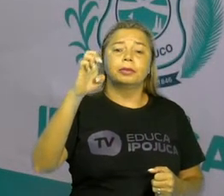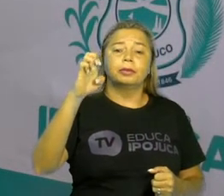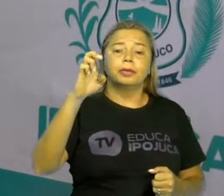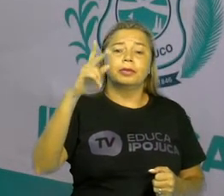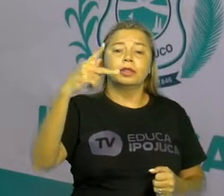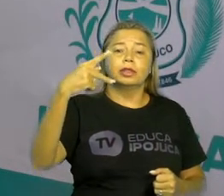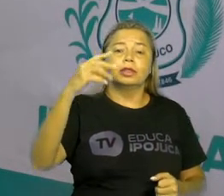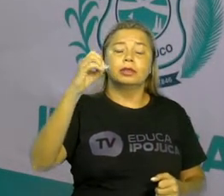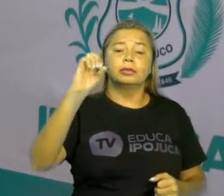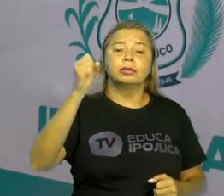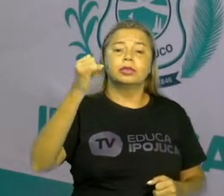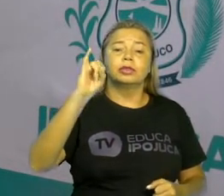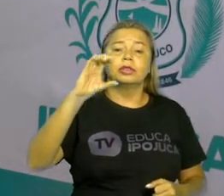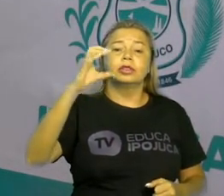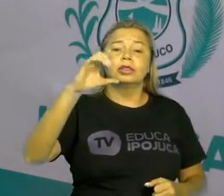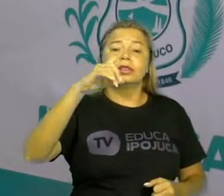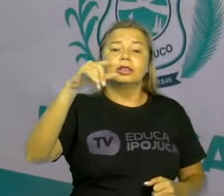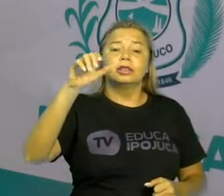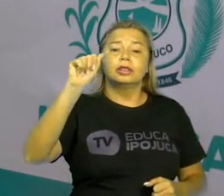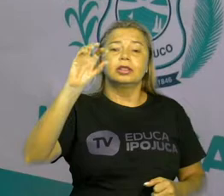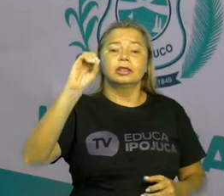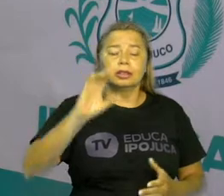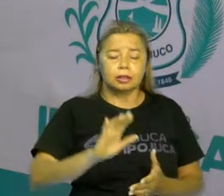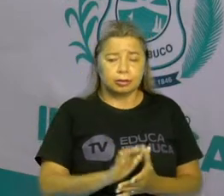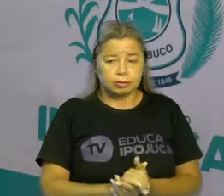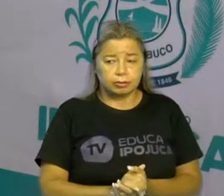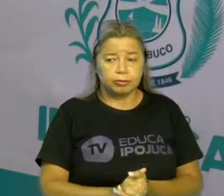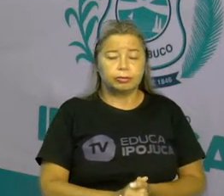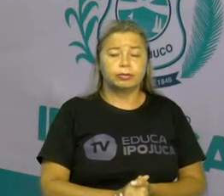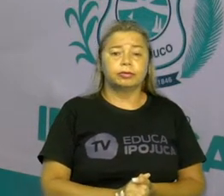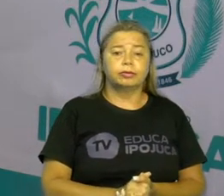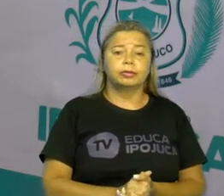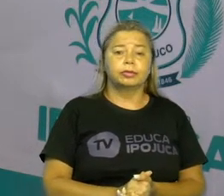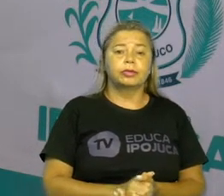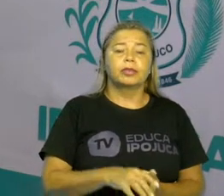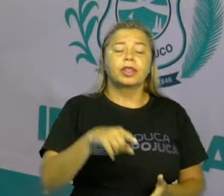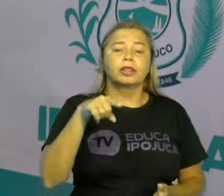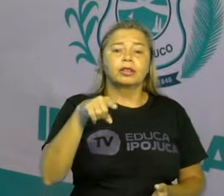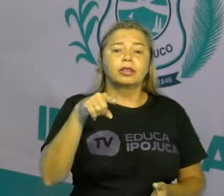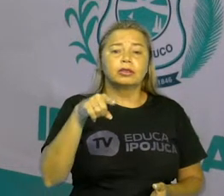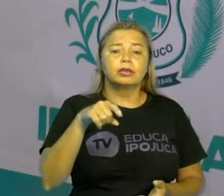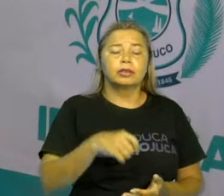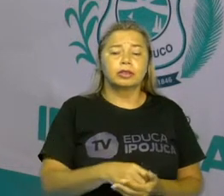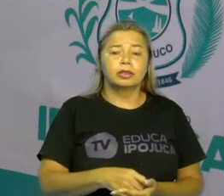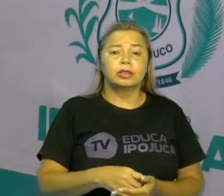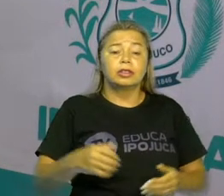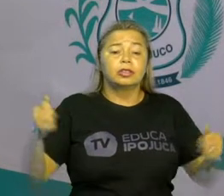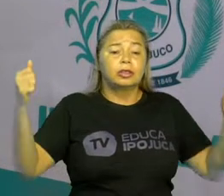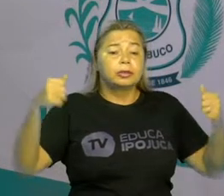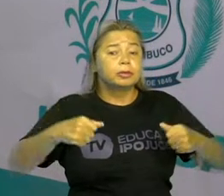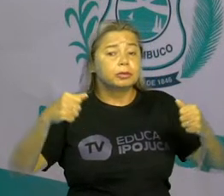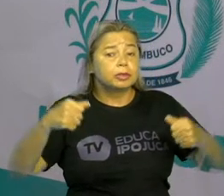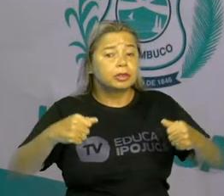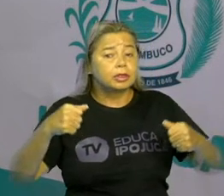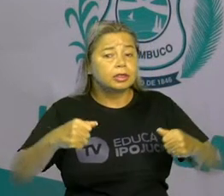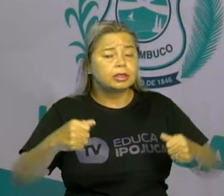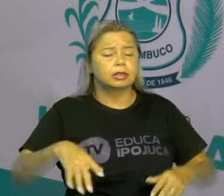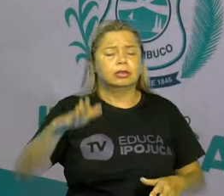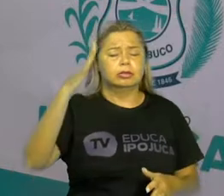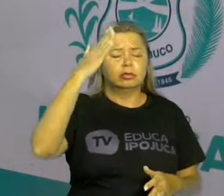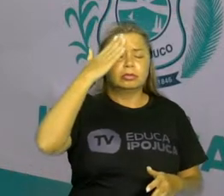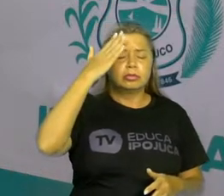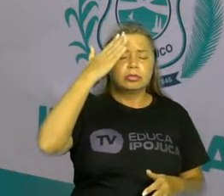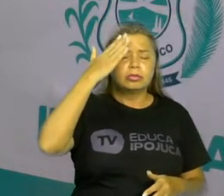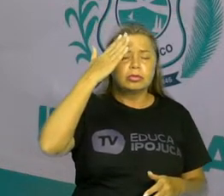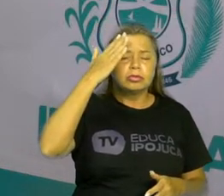pequena pausa e digo para vocês o seguinte. Vocês precisam estudar as 10 classes